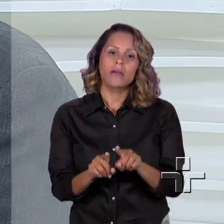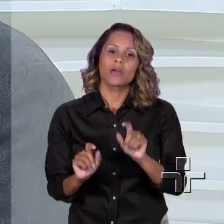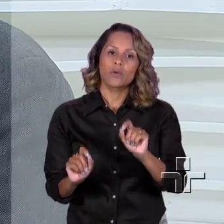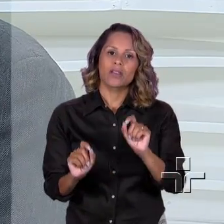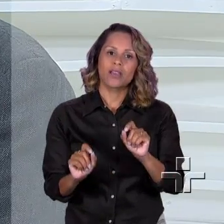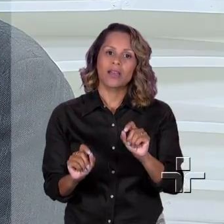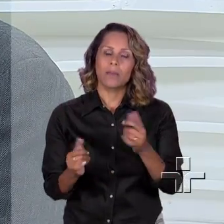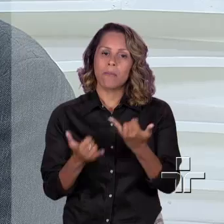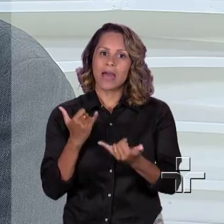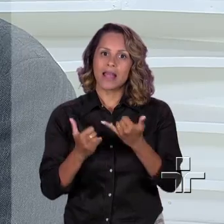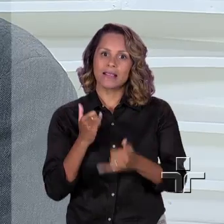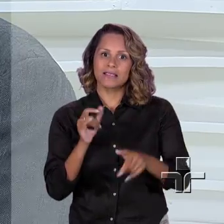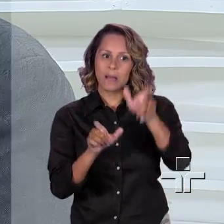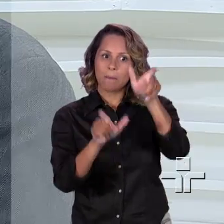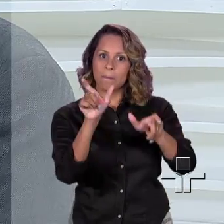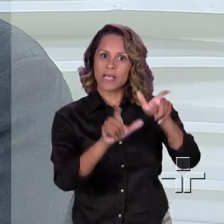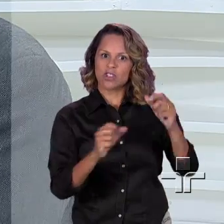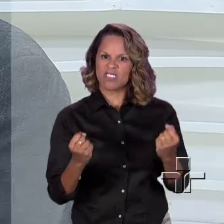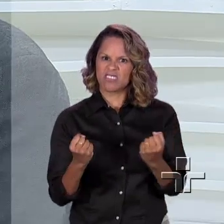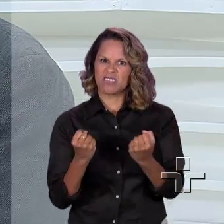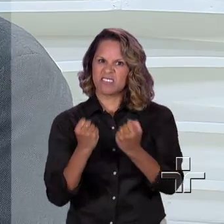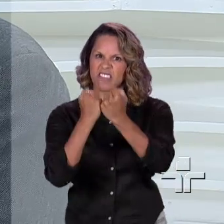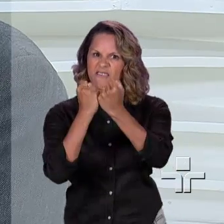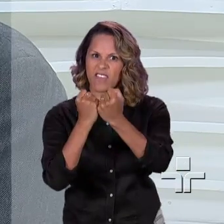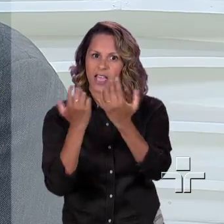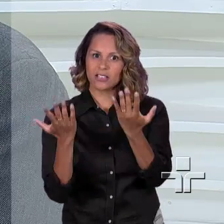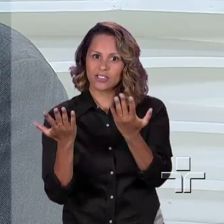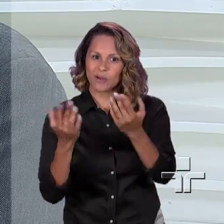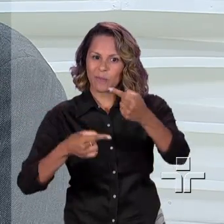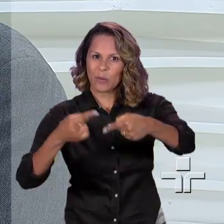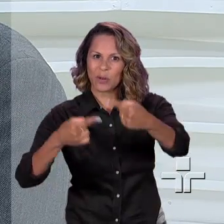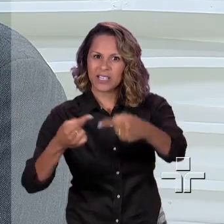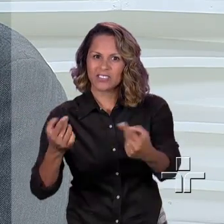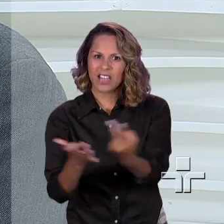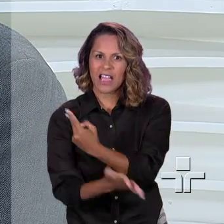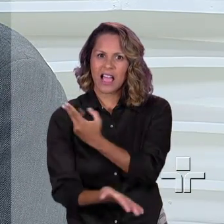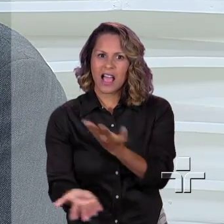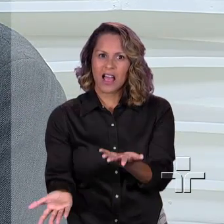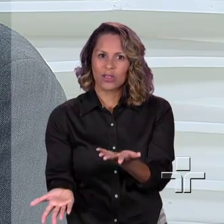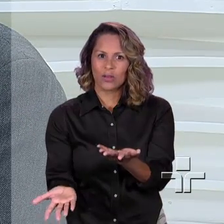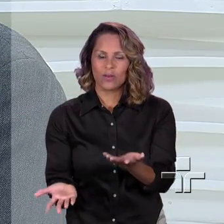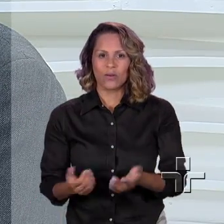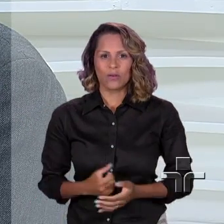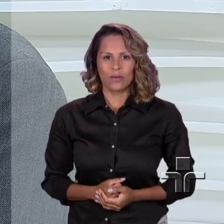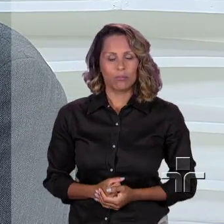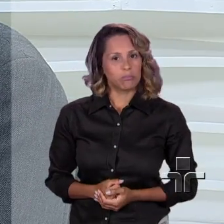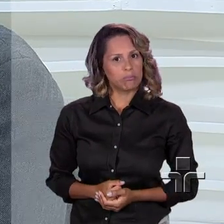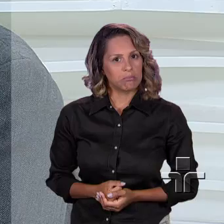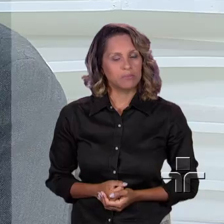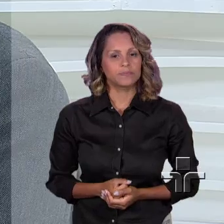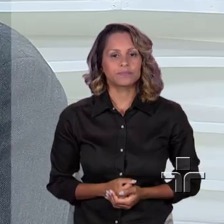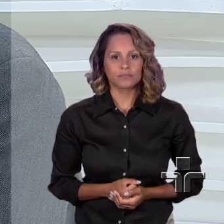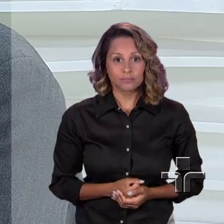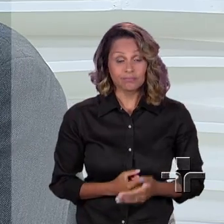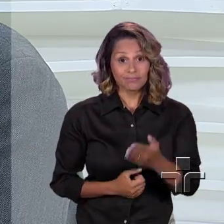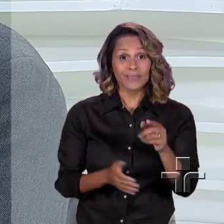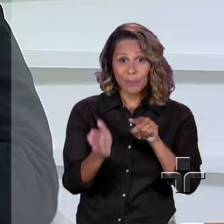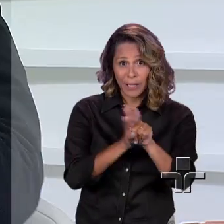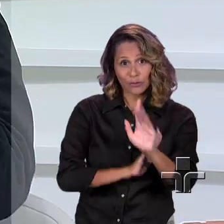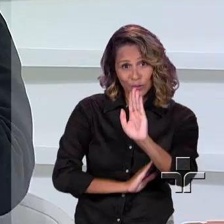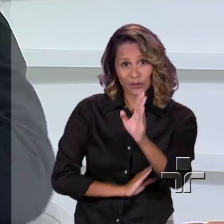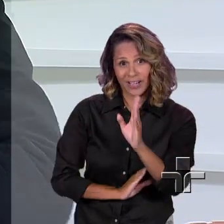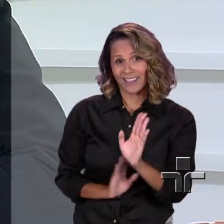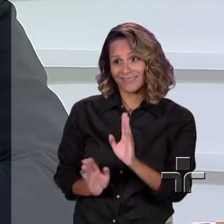política, como se fosse uma política correta. Rodolfo. Então, a pergunta que eu ia fazer, você acabou de responder